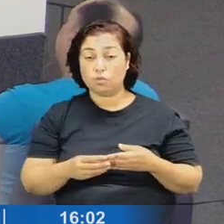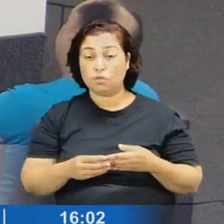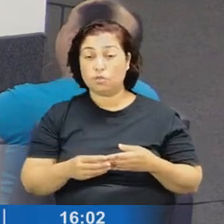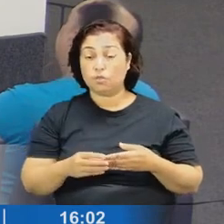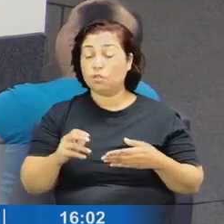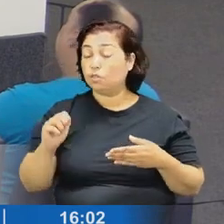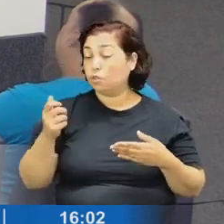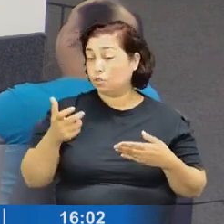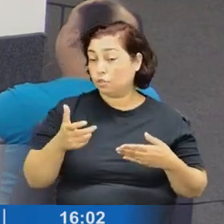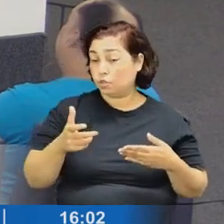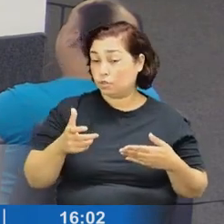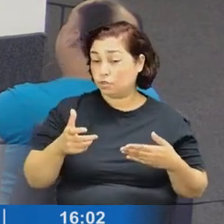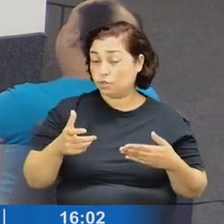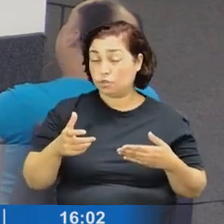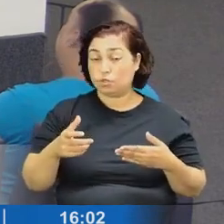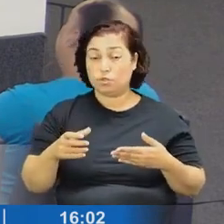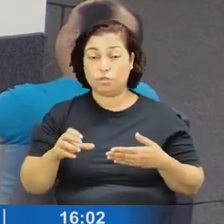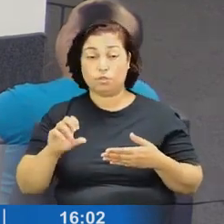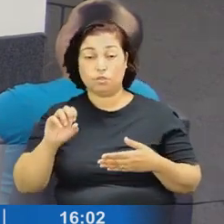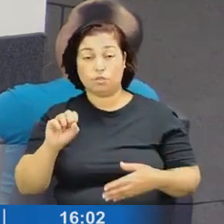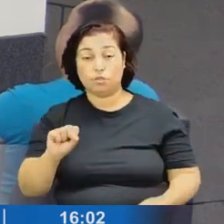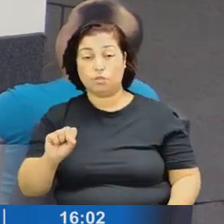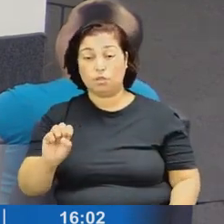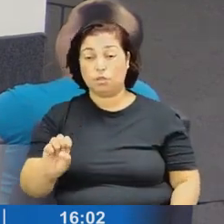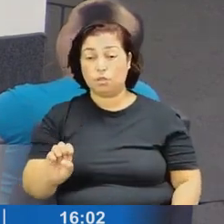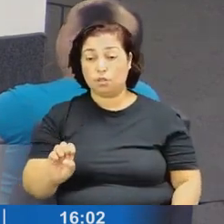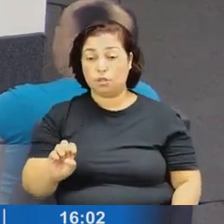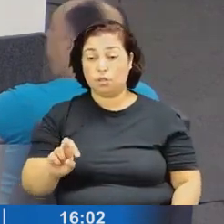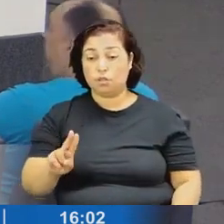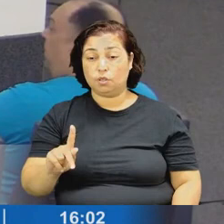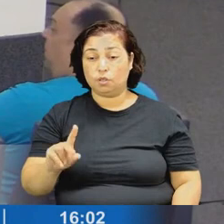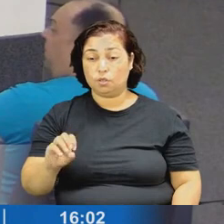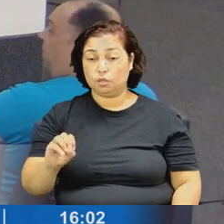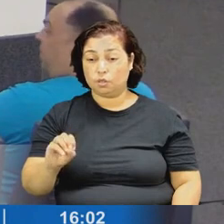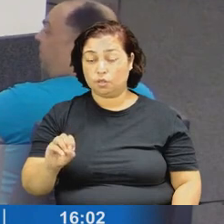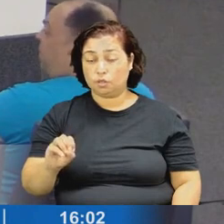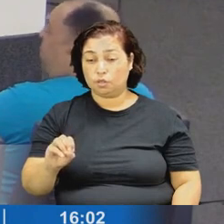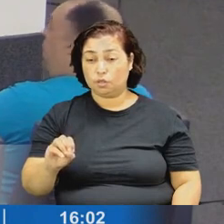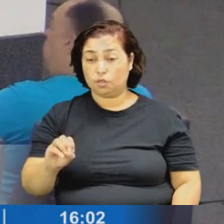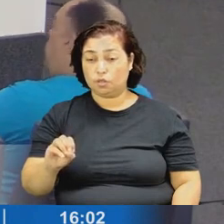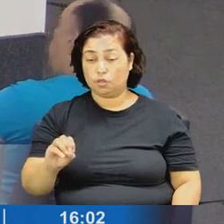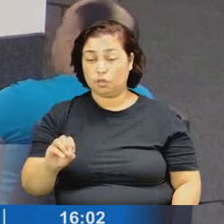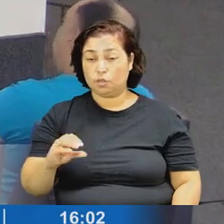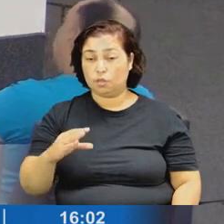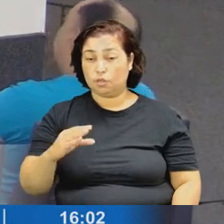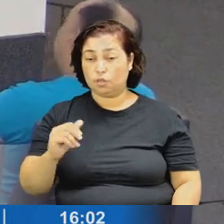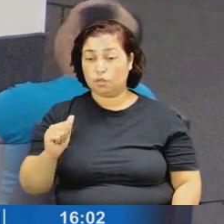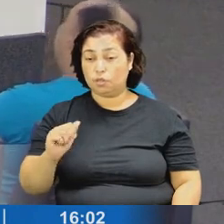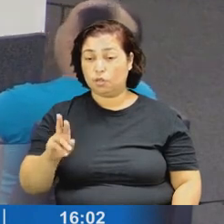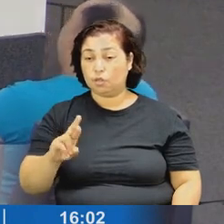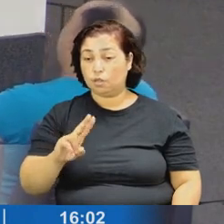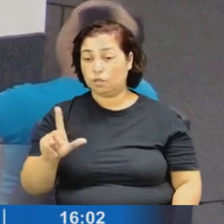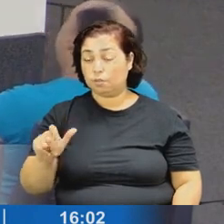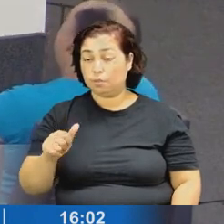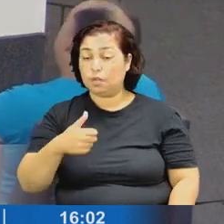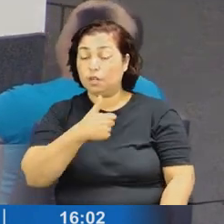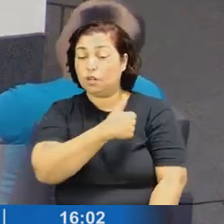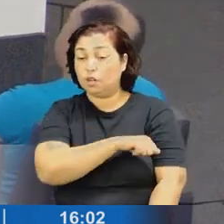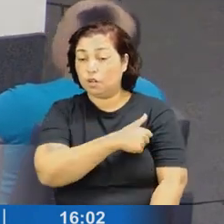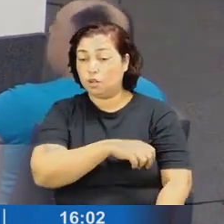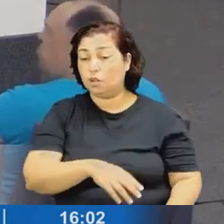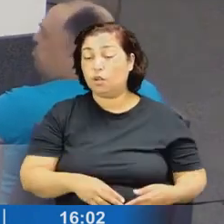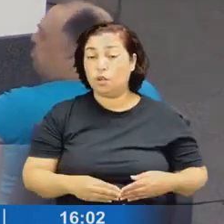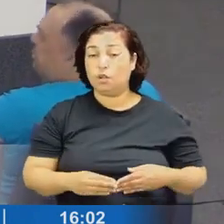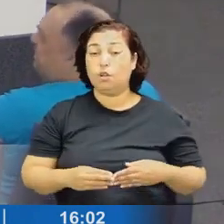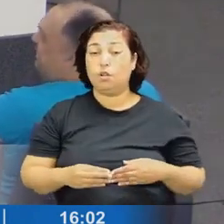Sérgio Cabral no rio acho que 400 anos de né 400 anos de